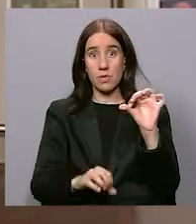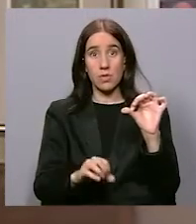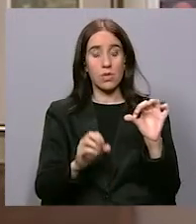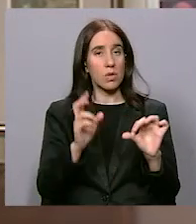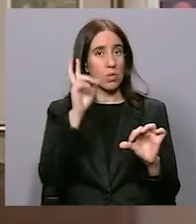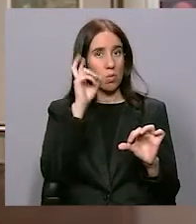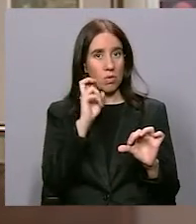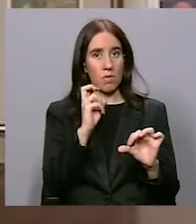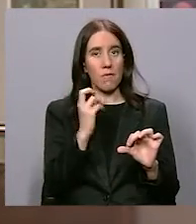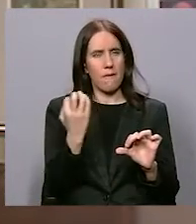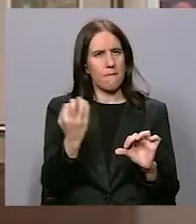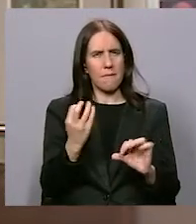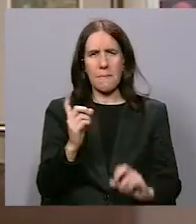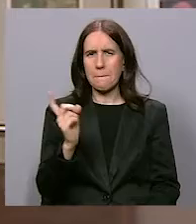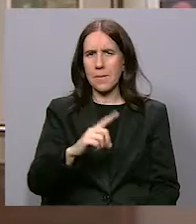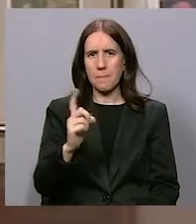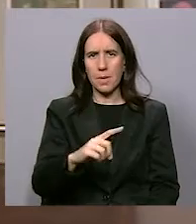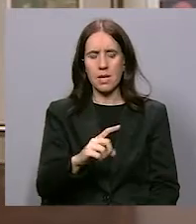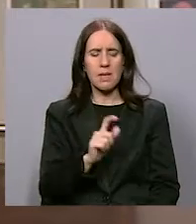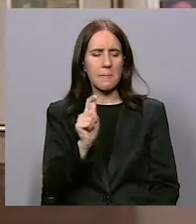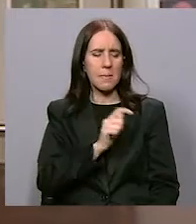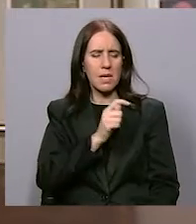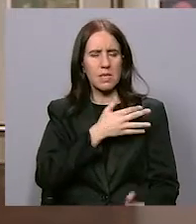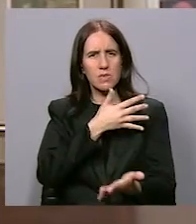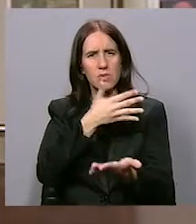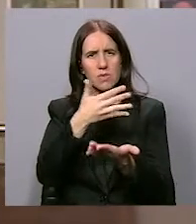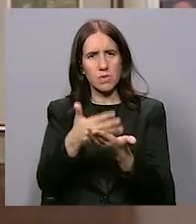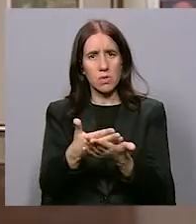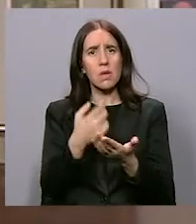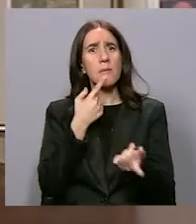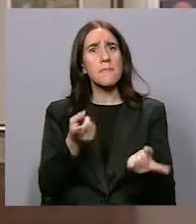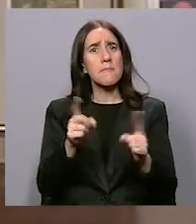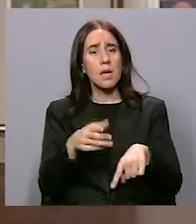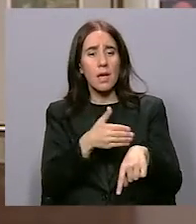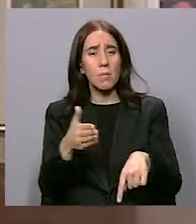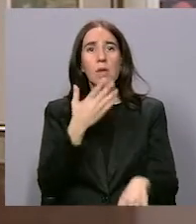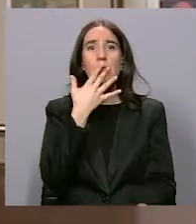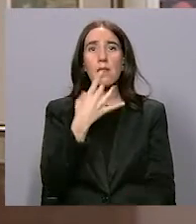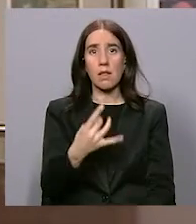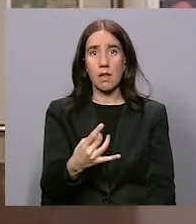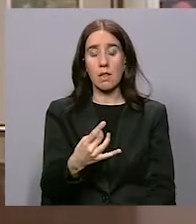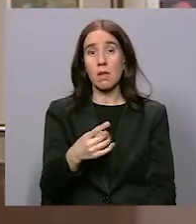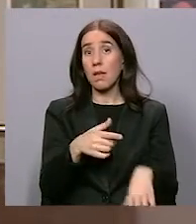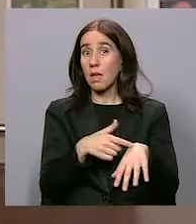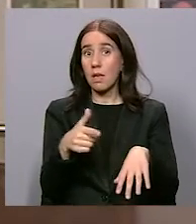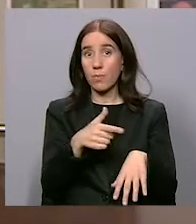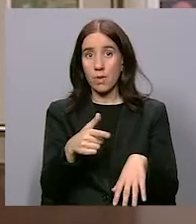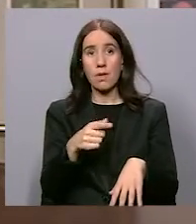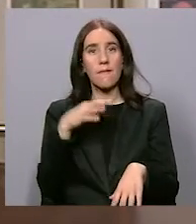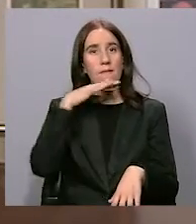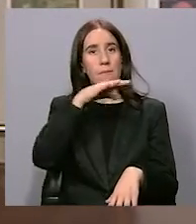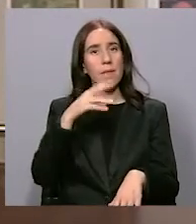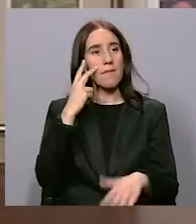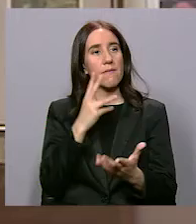ouvir sem chefe meses é fio e novamente a época de natal é época de